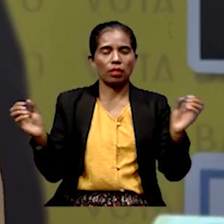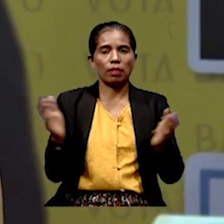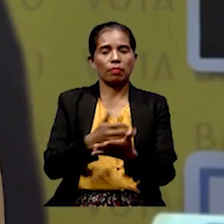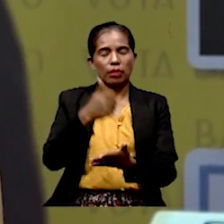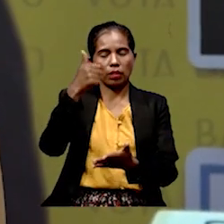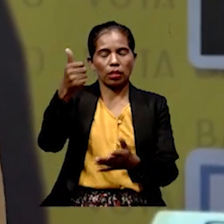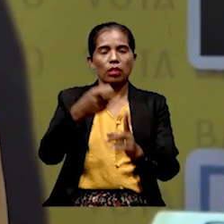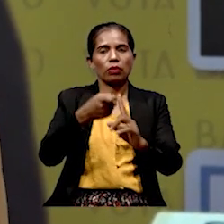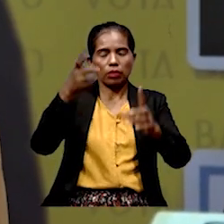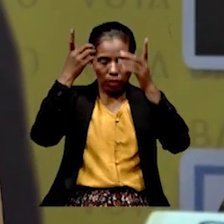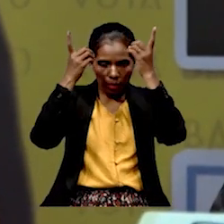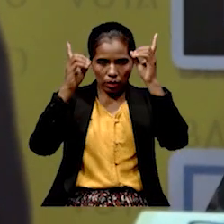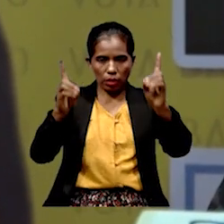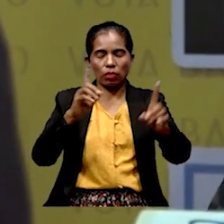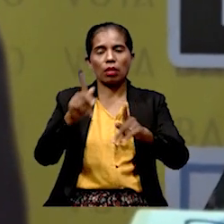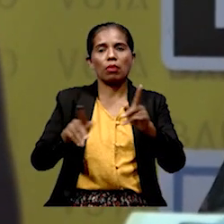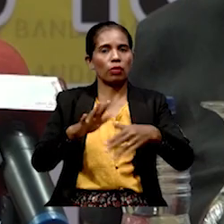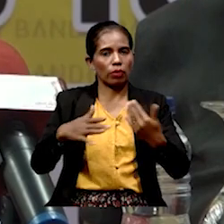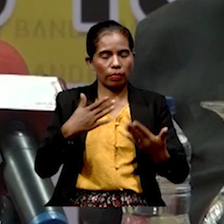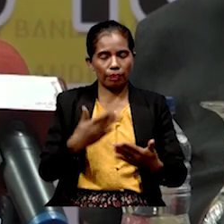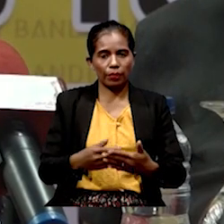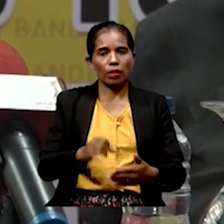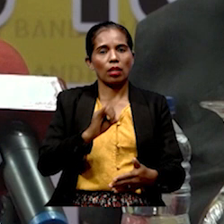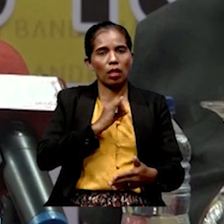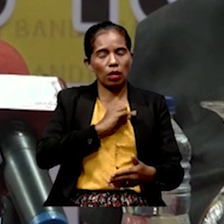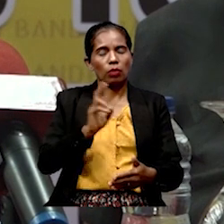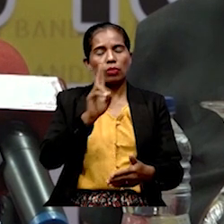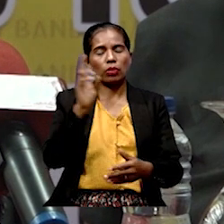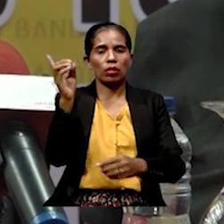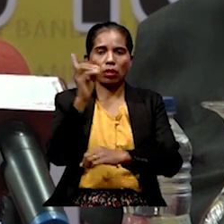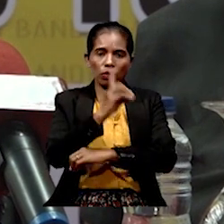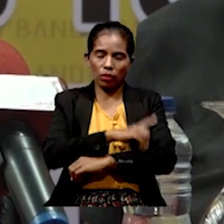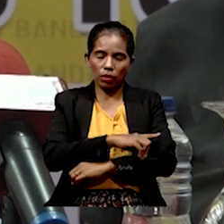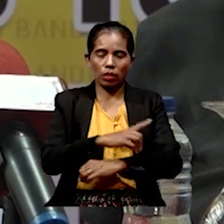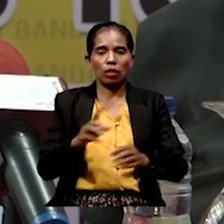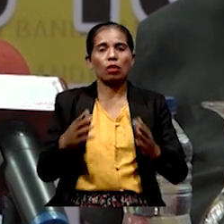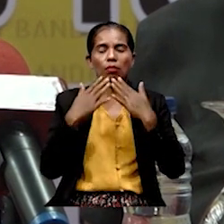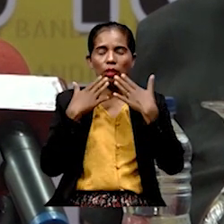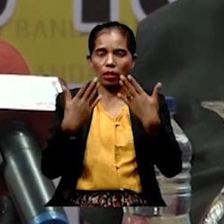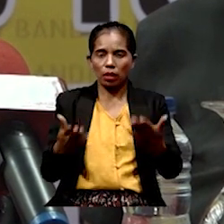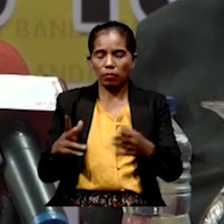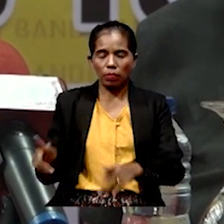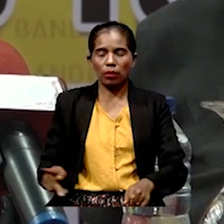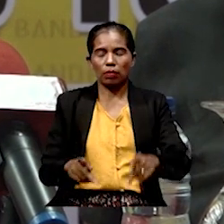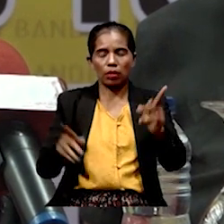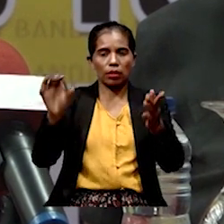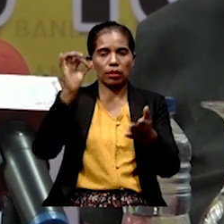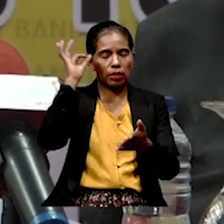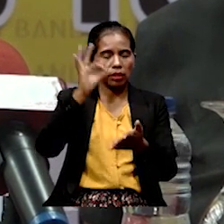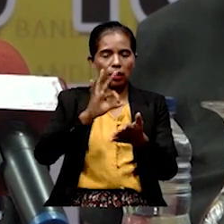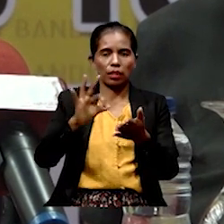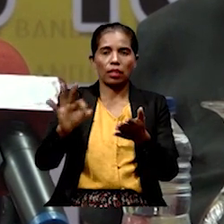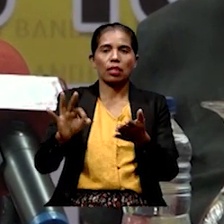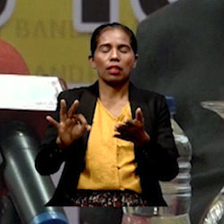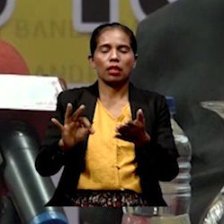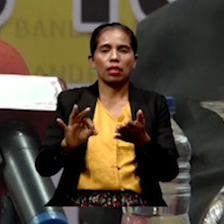russi decisão povo nian. Ao aproveitar loro hoje, rodi hato agradecimento público, ba secretário-geral Fretlin Dr.